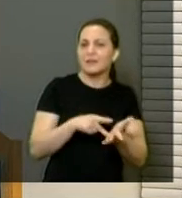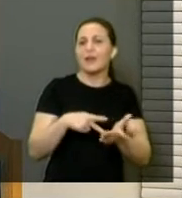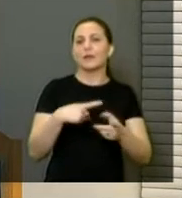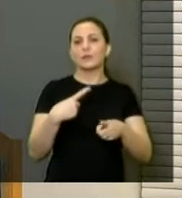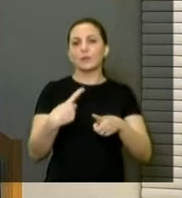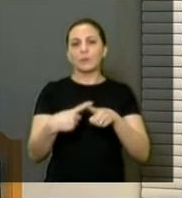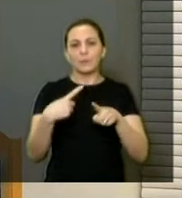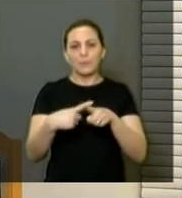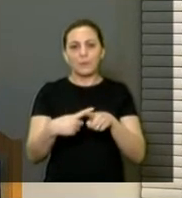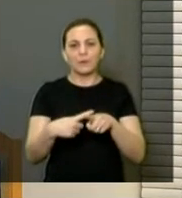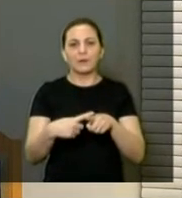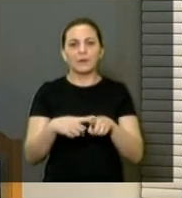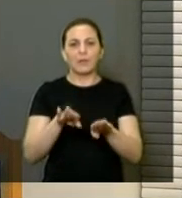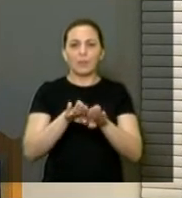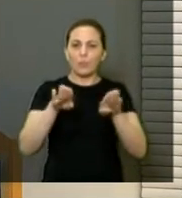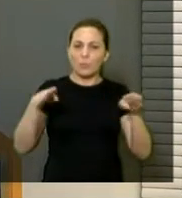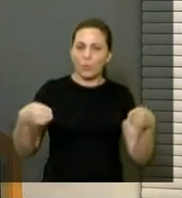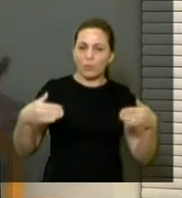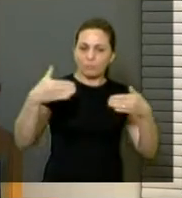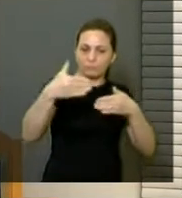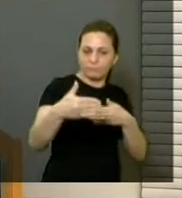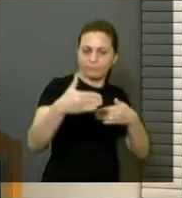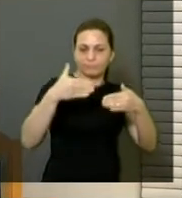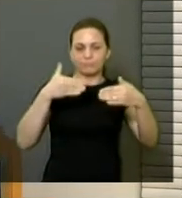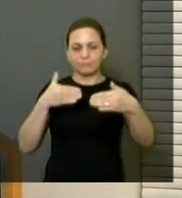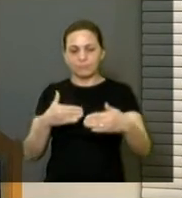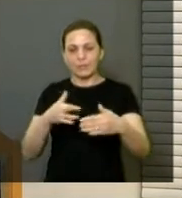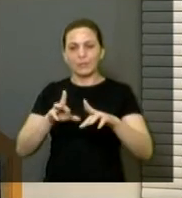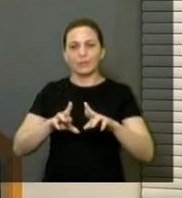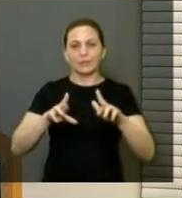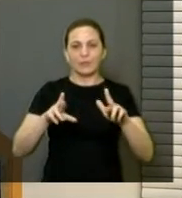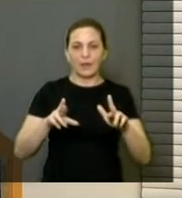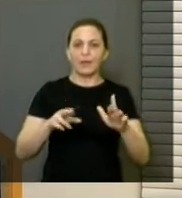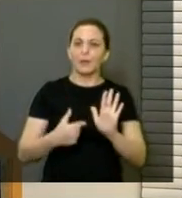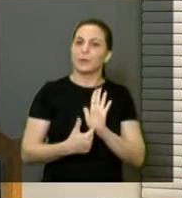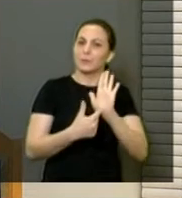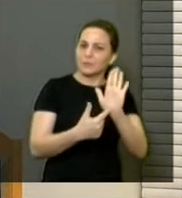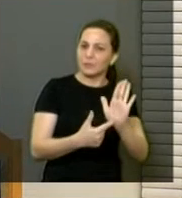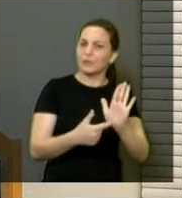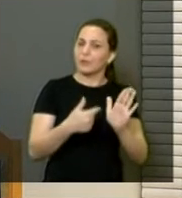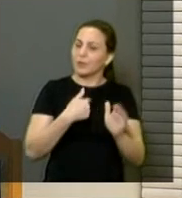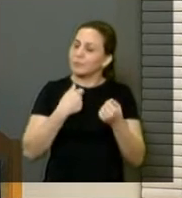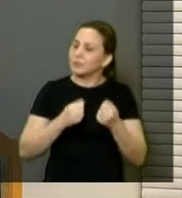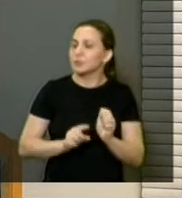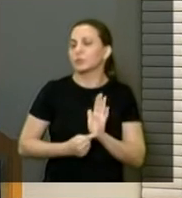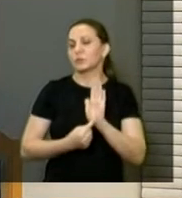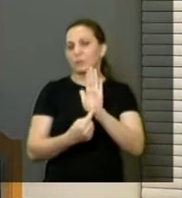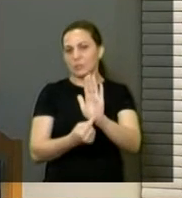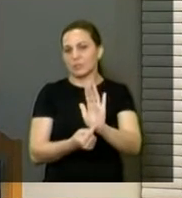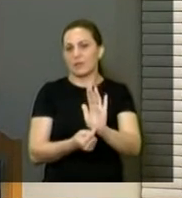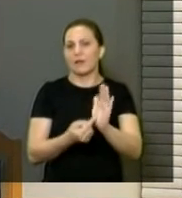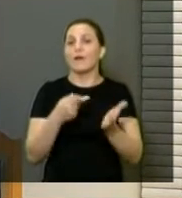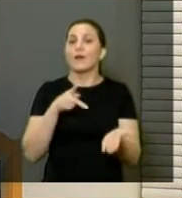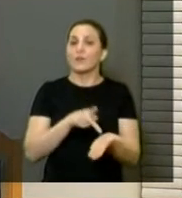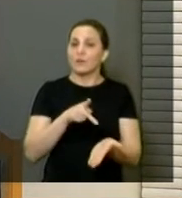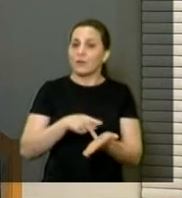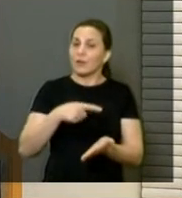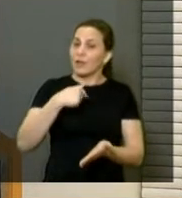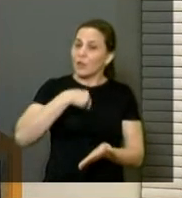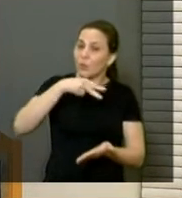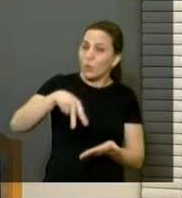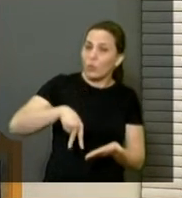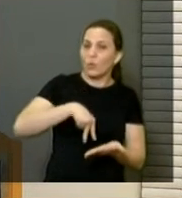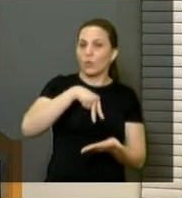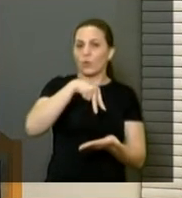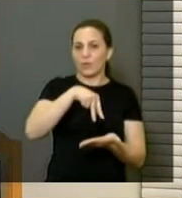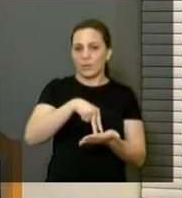todo o balcão tem dois lados um lado foi apresentado o outro eu devo apresentar e essa é a verdade eu só tô aqui hoje